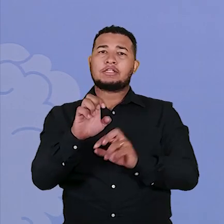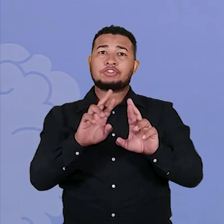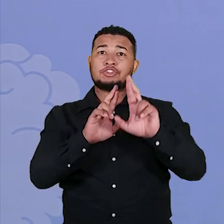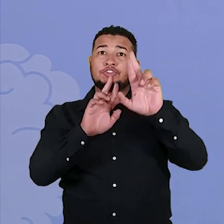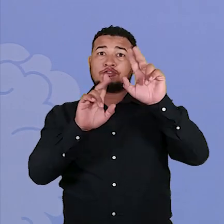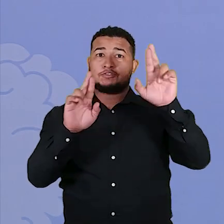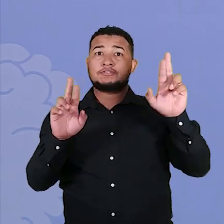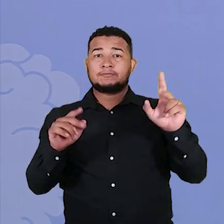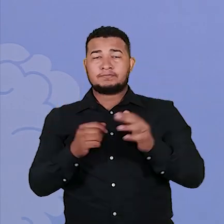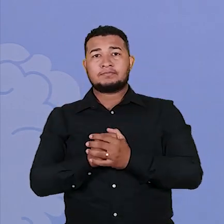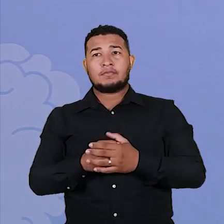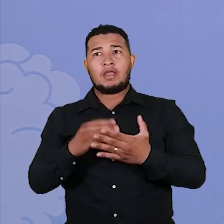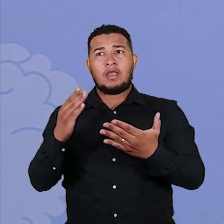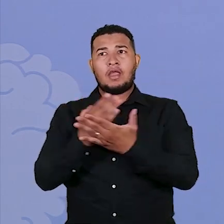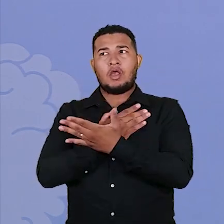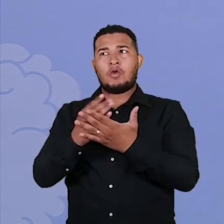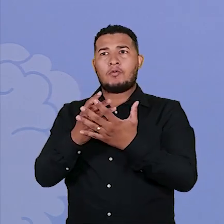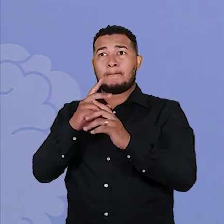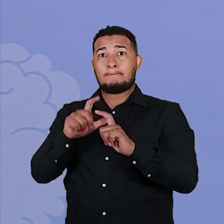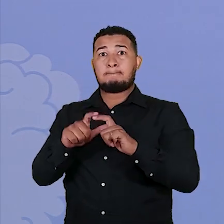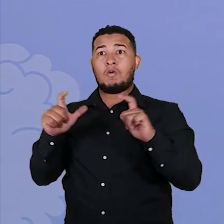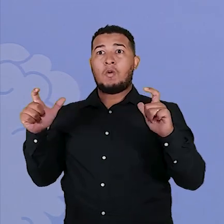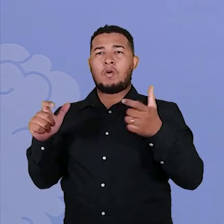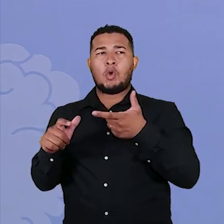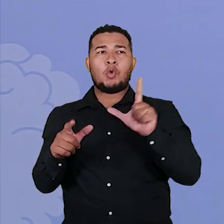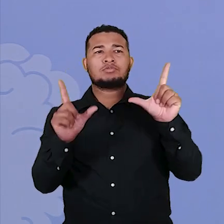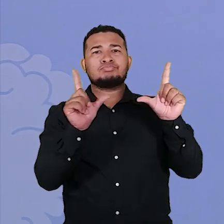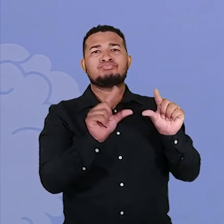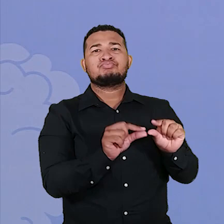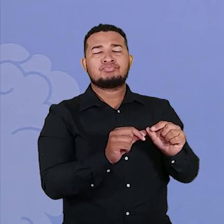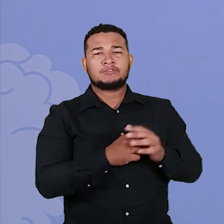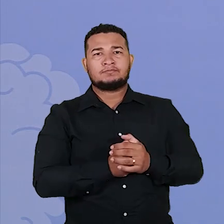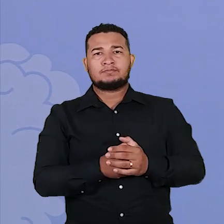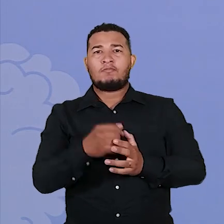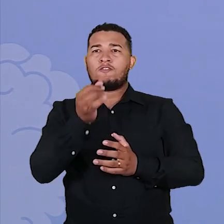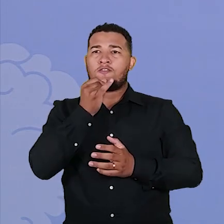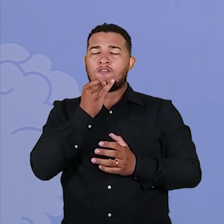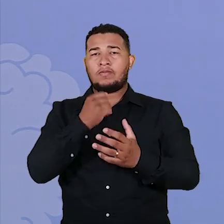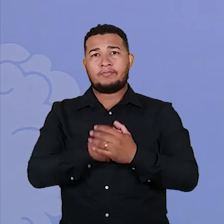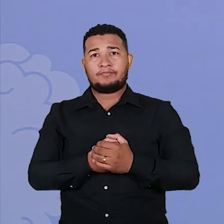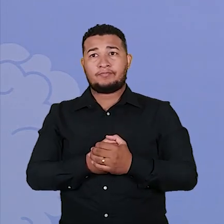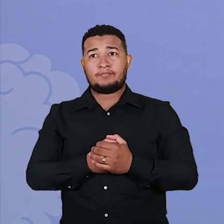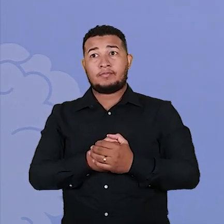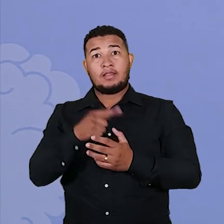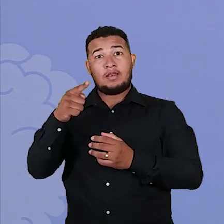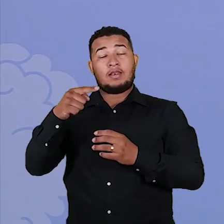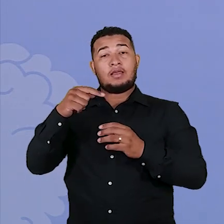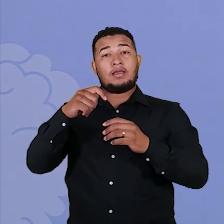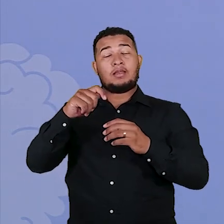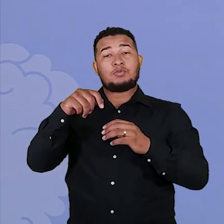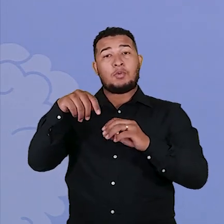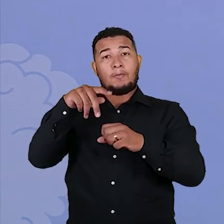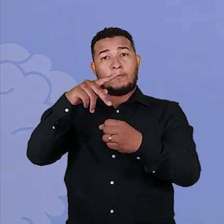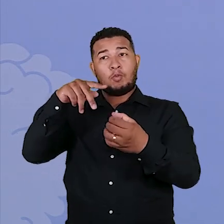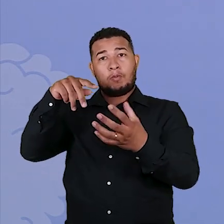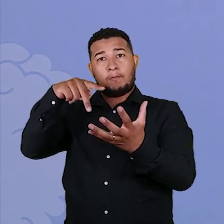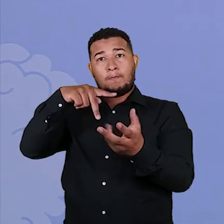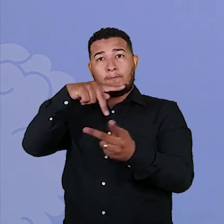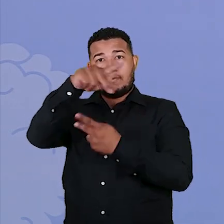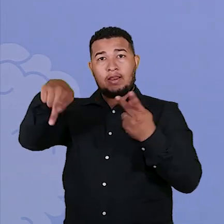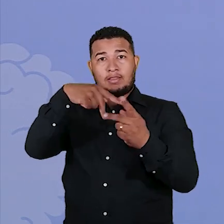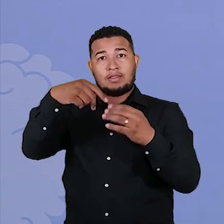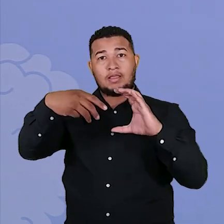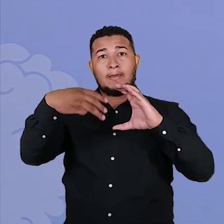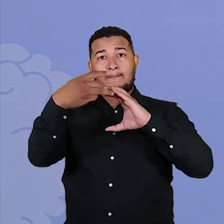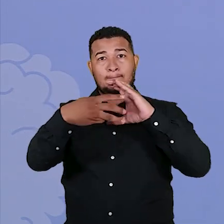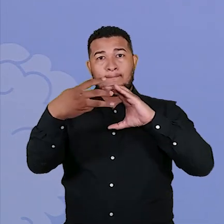diferente digamos assim né uma das maiores e outras menor então por exemplo num em marte márcia